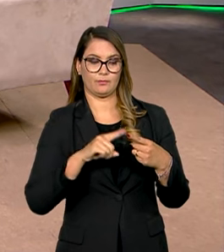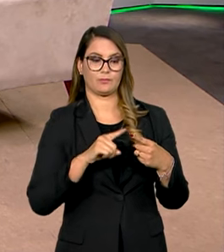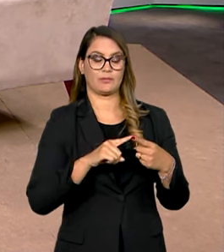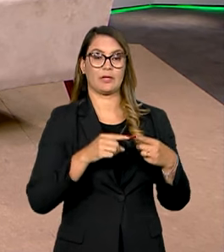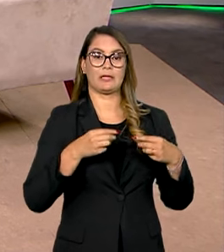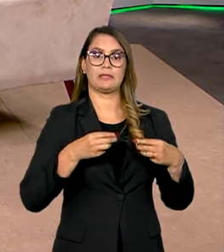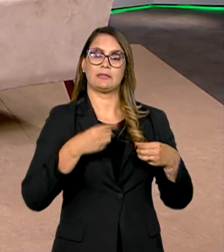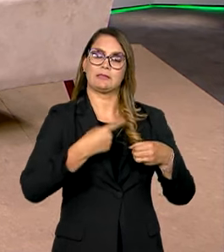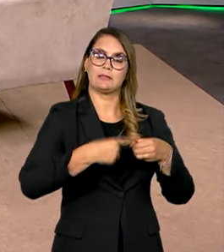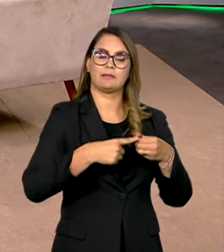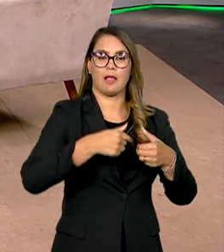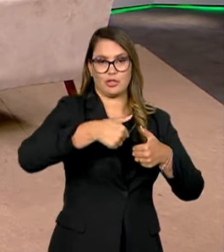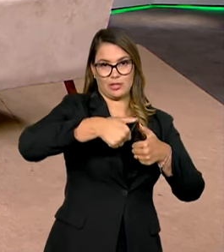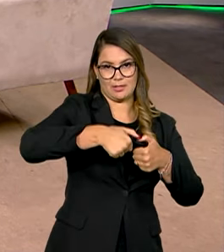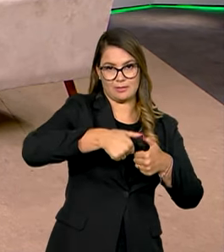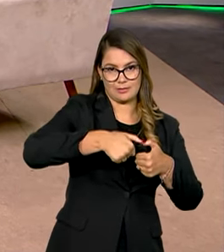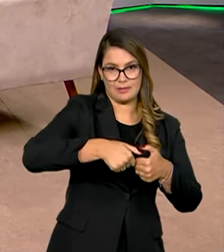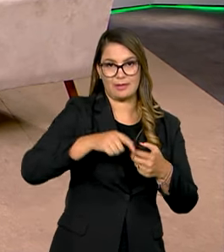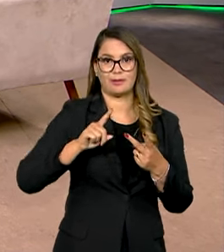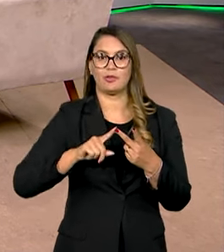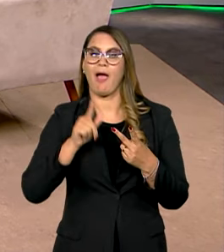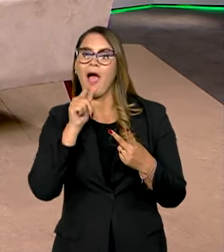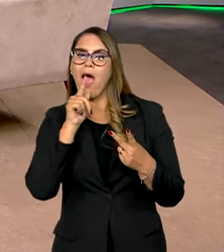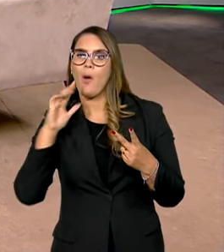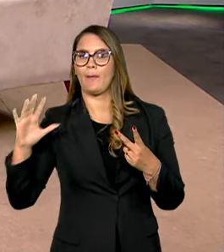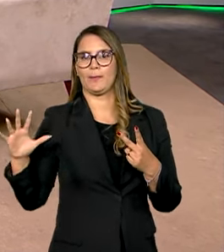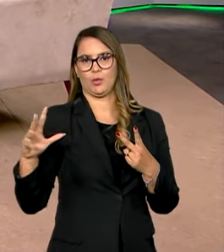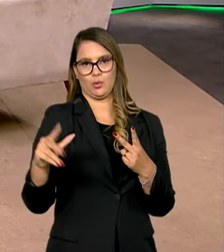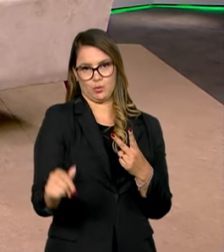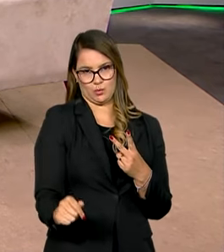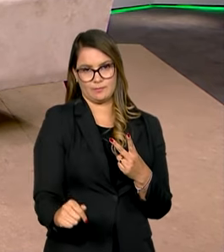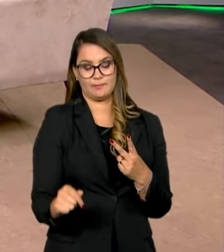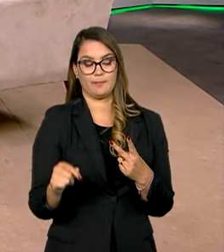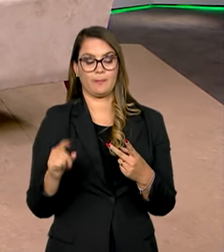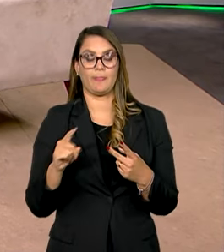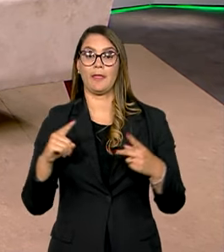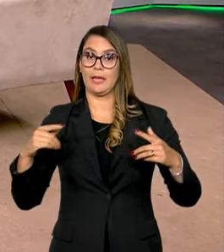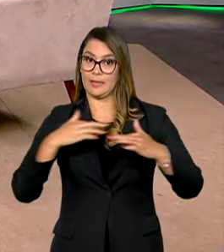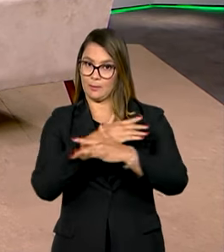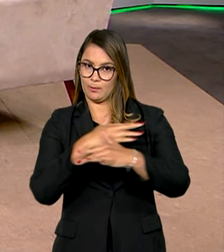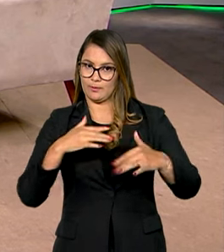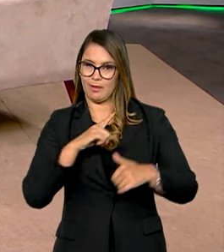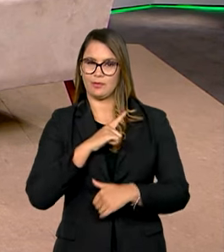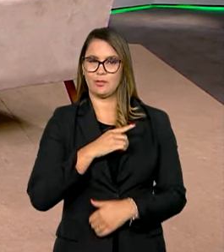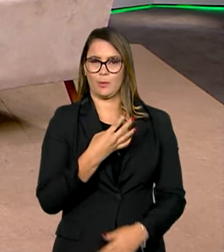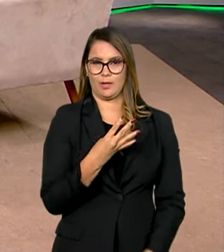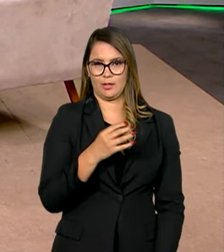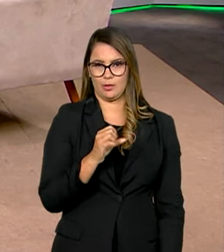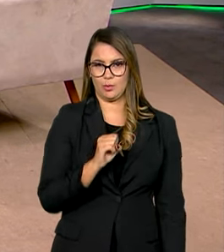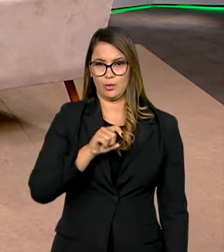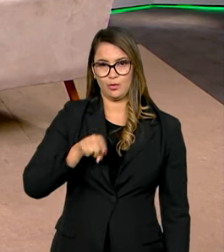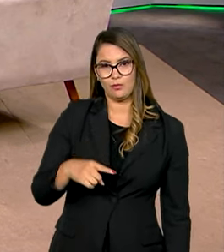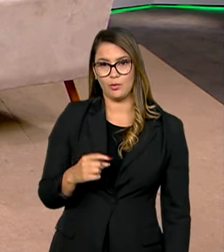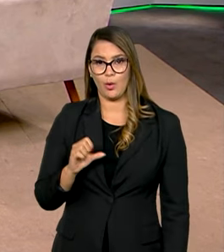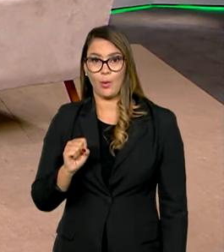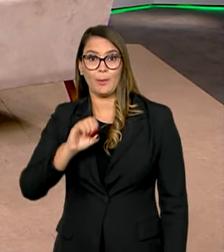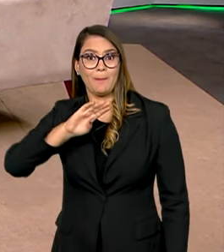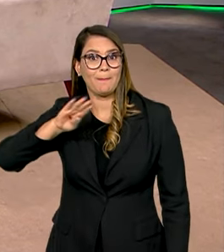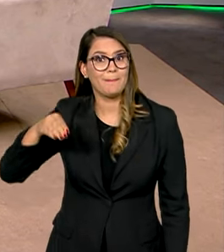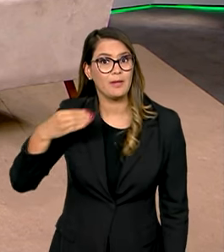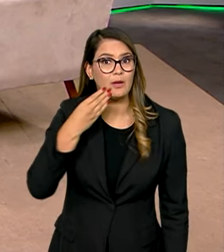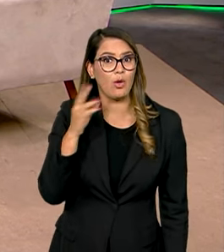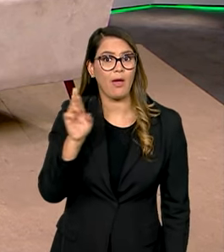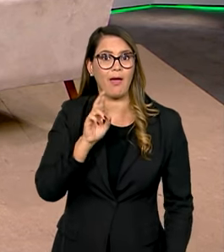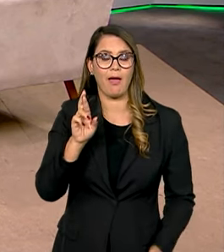e Sustentáveis e o Água para Todos. Especificamente na mobilidade urbana, são cerca de R$ 48,8 bilhões em